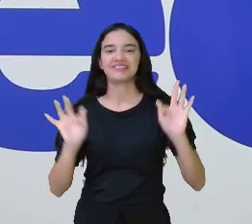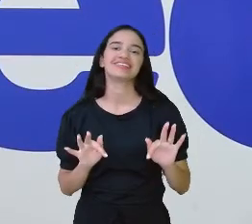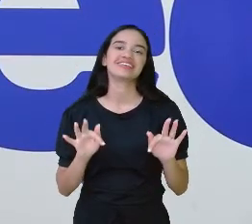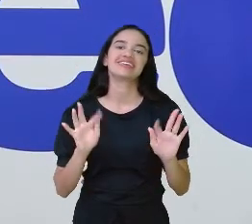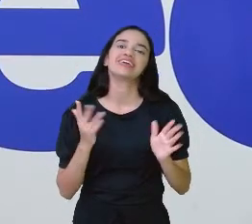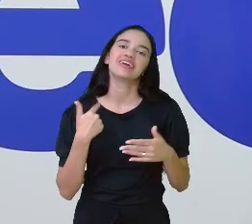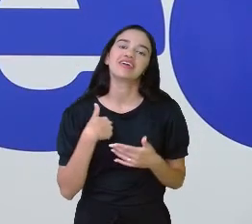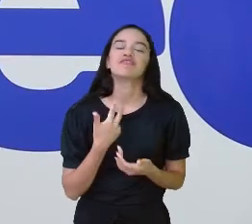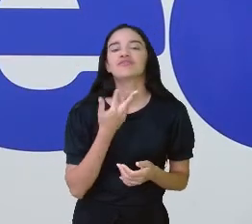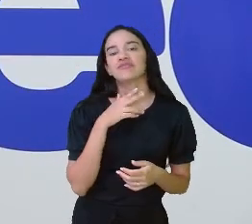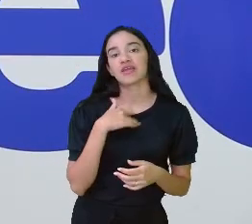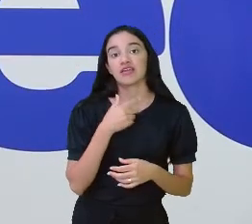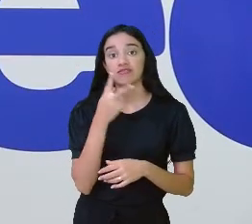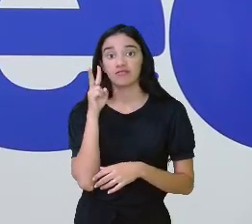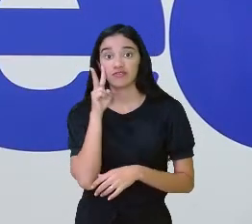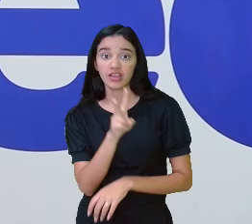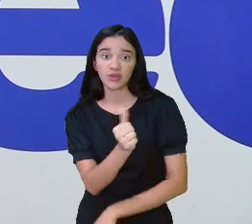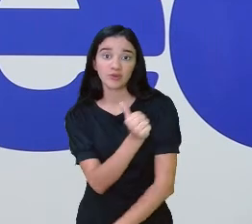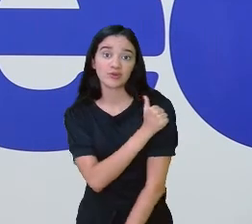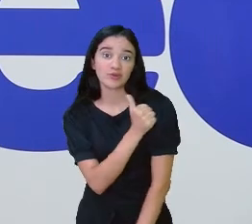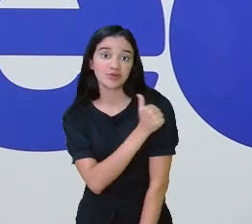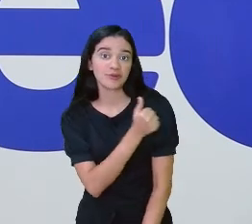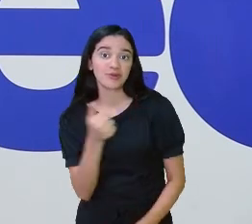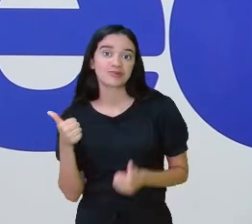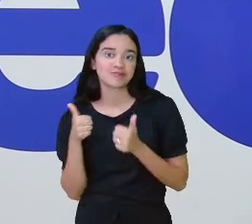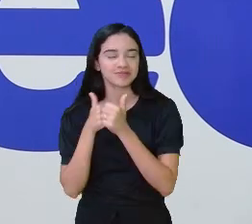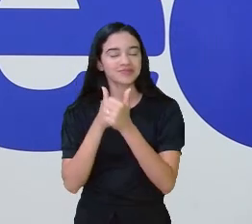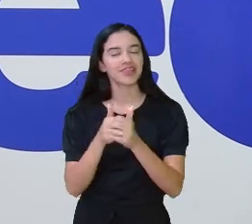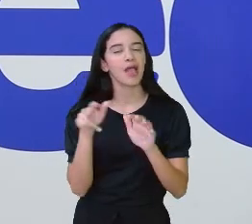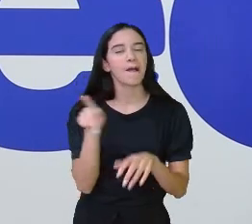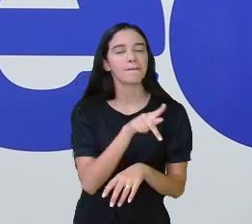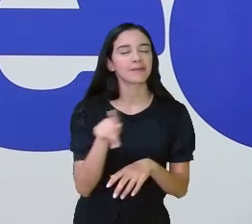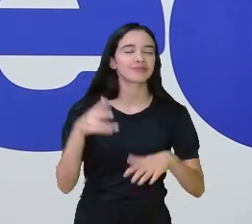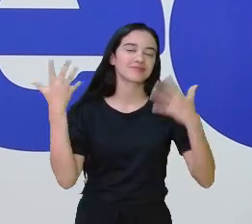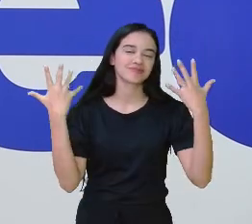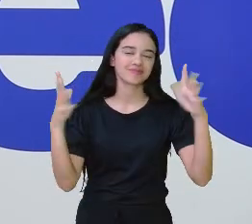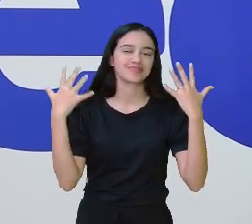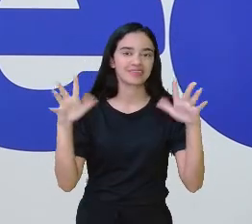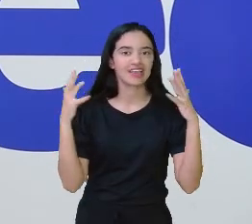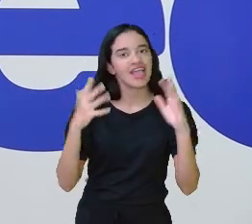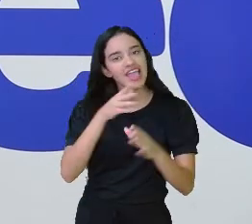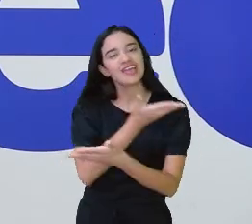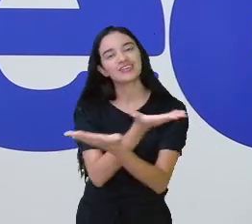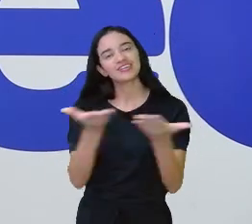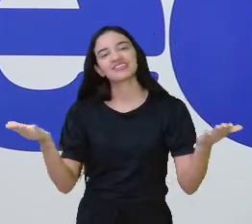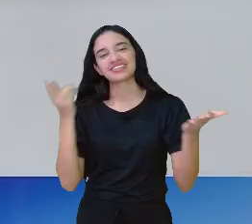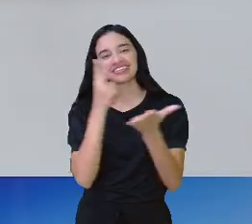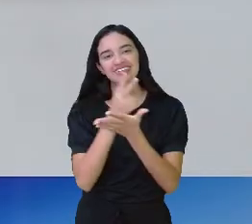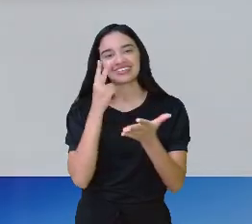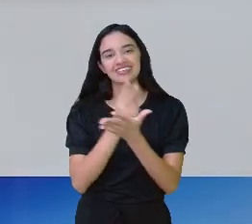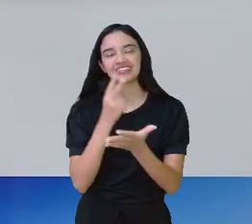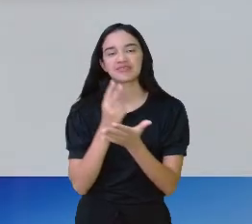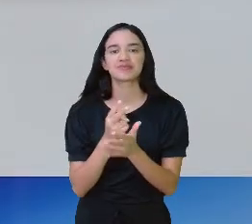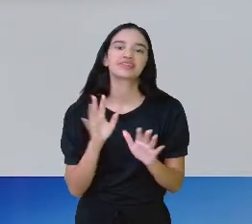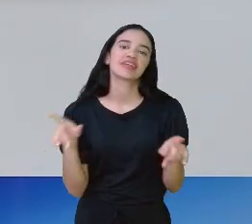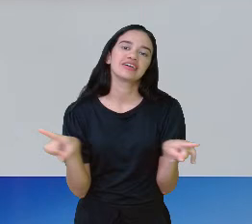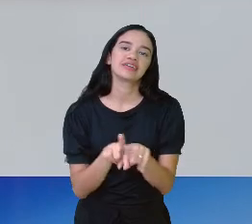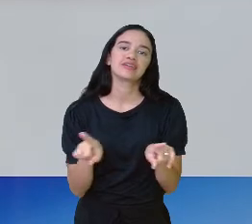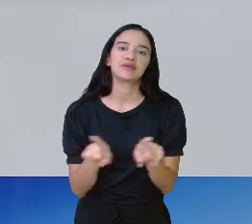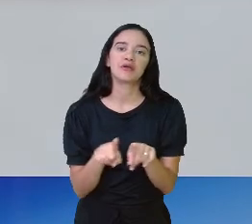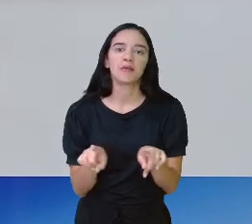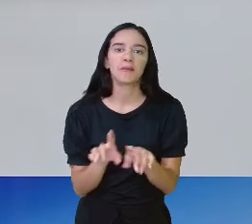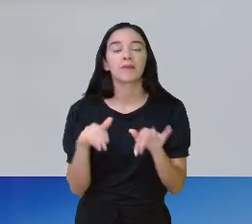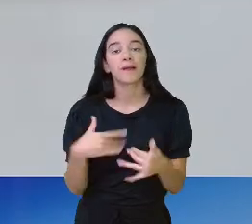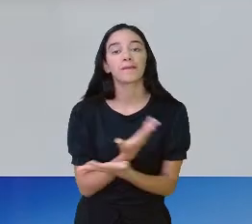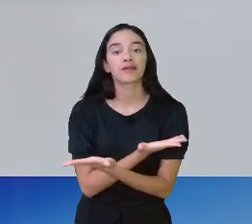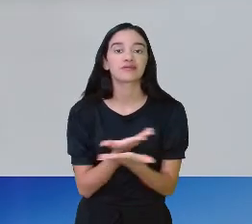eles Muito. acompanham, que eles estão entendendo. Então, a professora está de parabéns e vocês, como sempre, também. Eu vou deixar os créditos